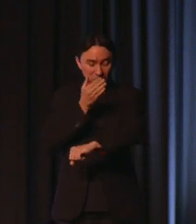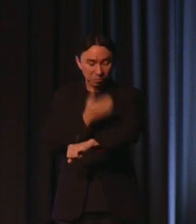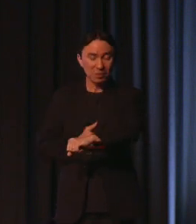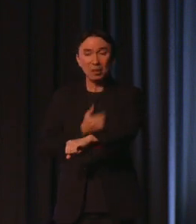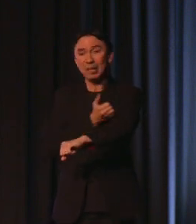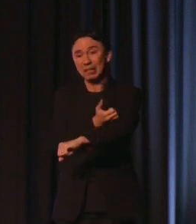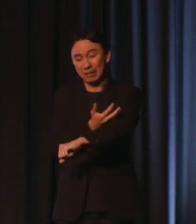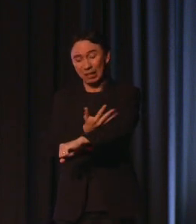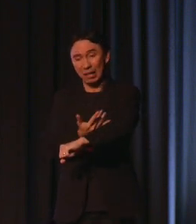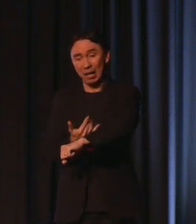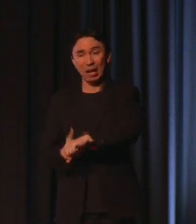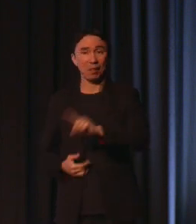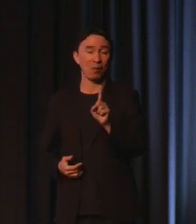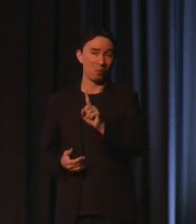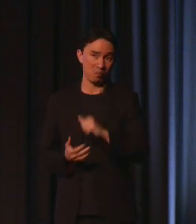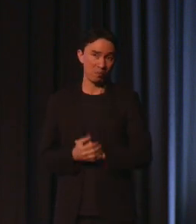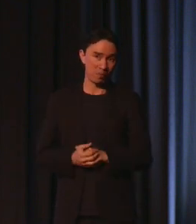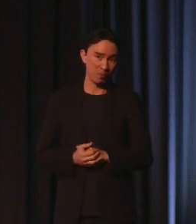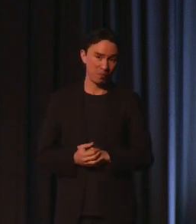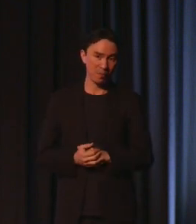como? Se faz isso